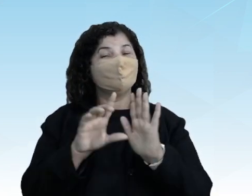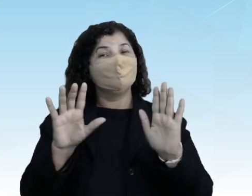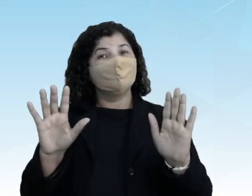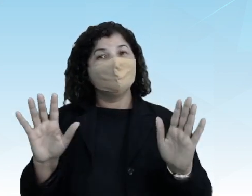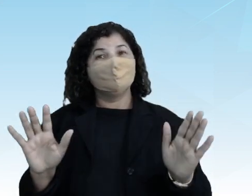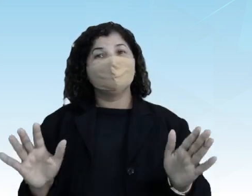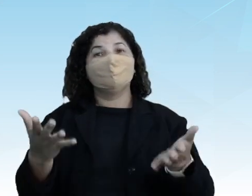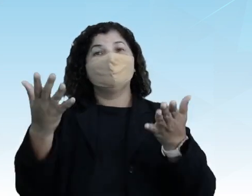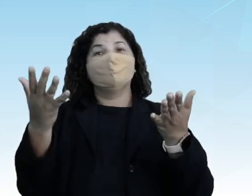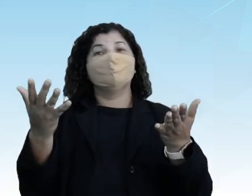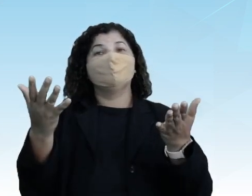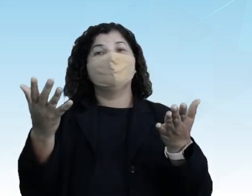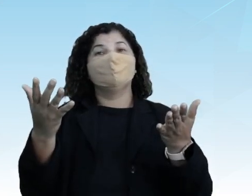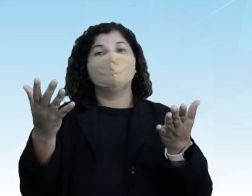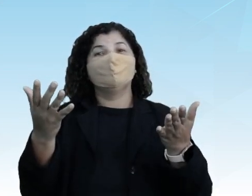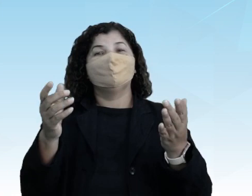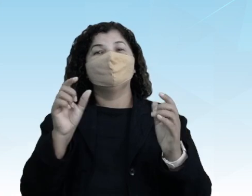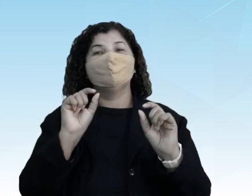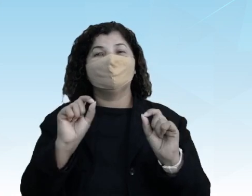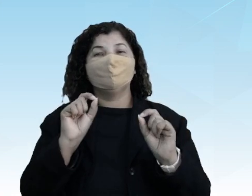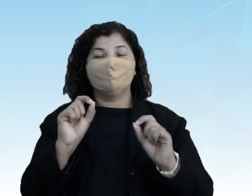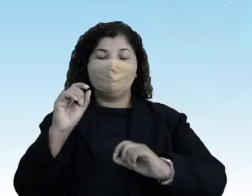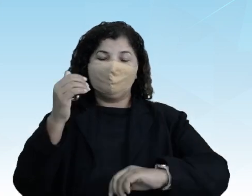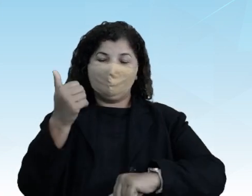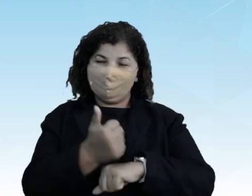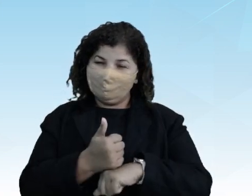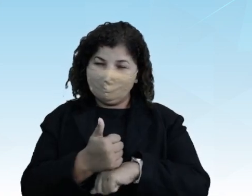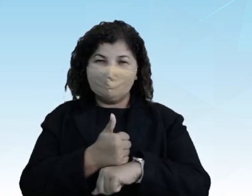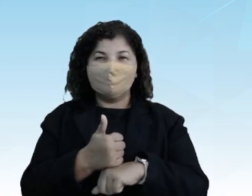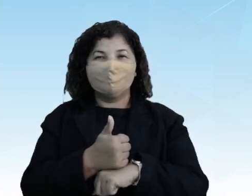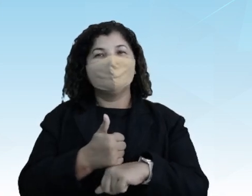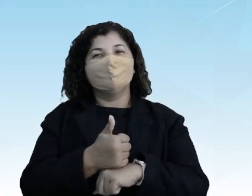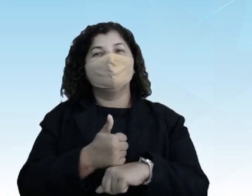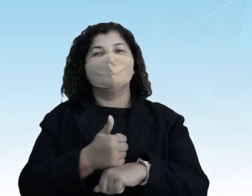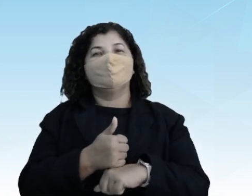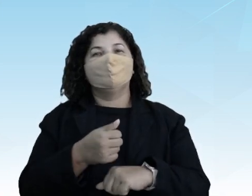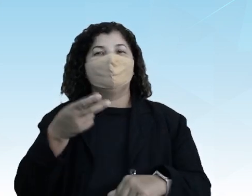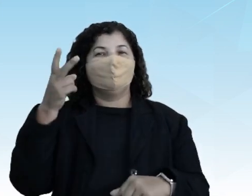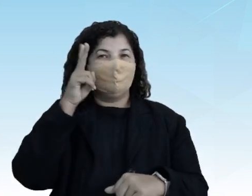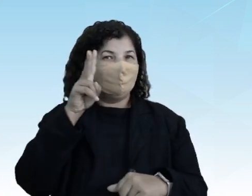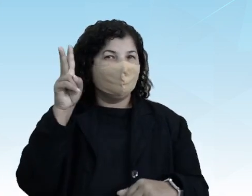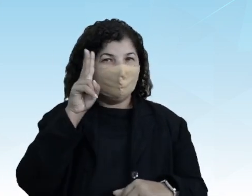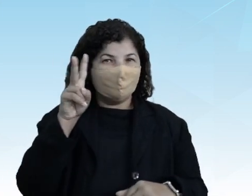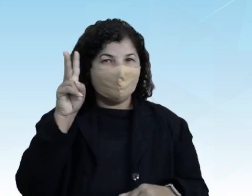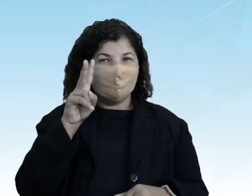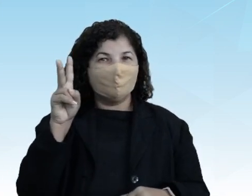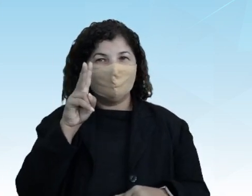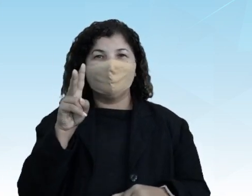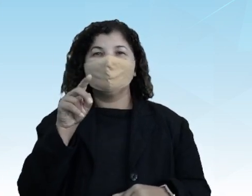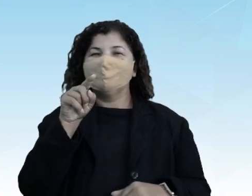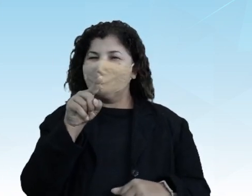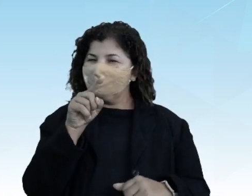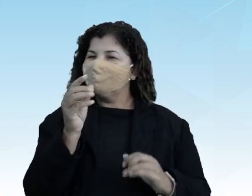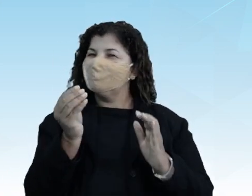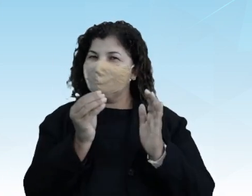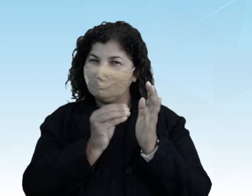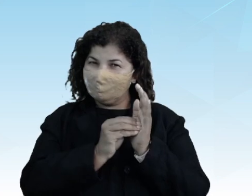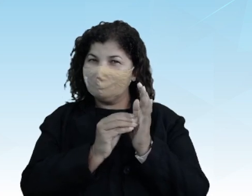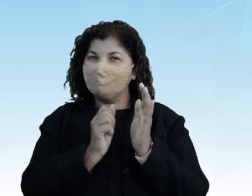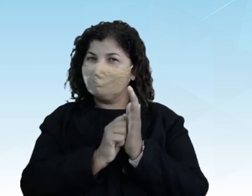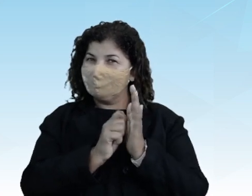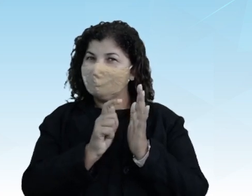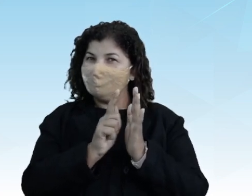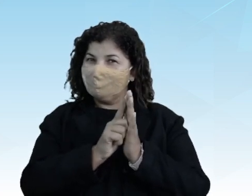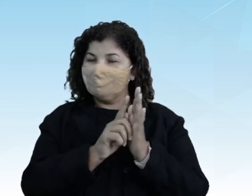homenageia este grande profissional, né, que é o historiador. Coloque aí na agenda de vocês,